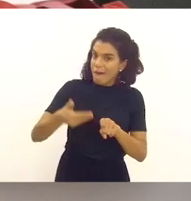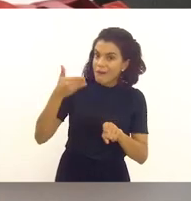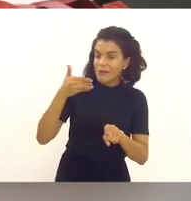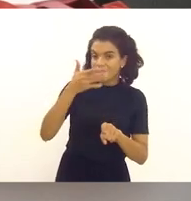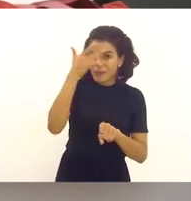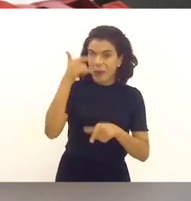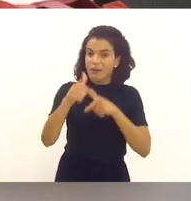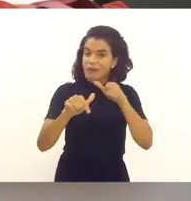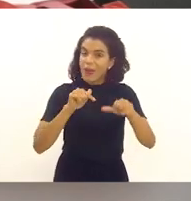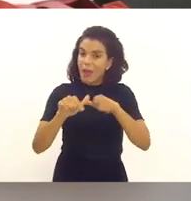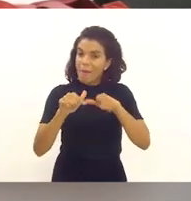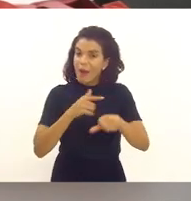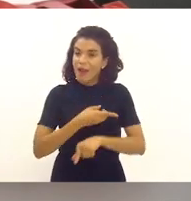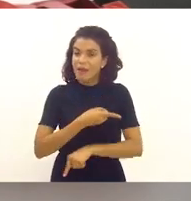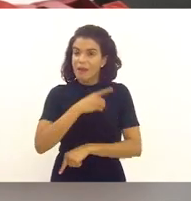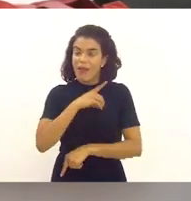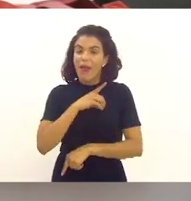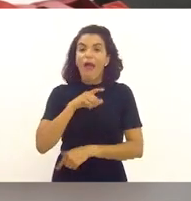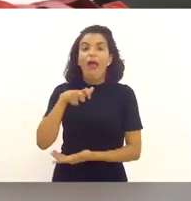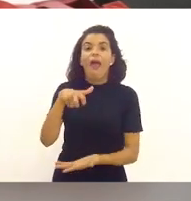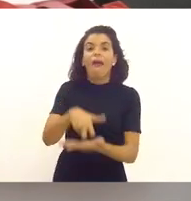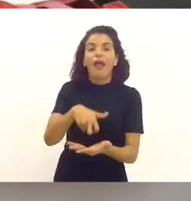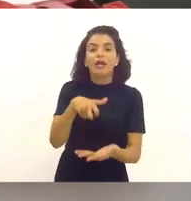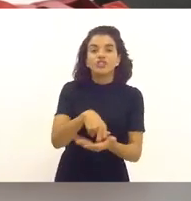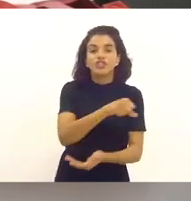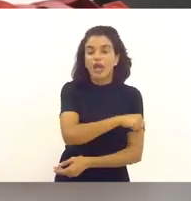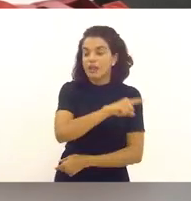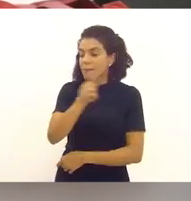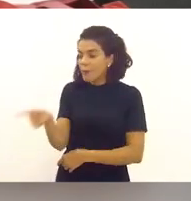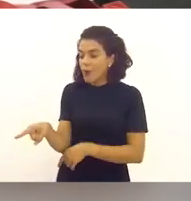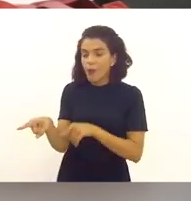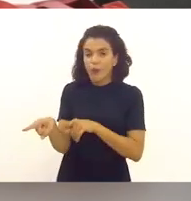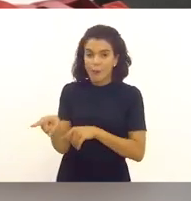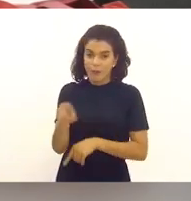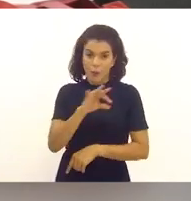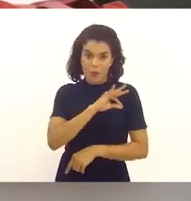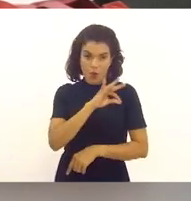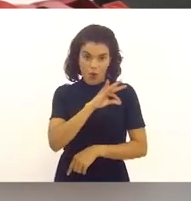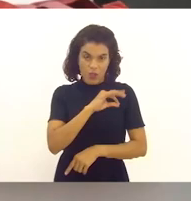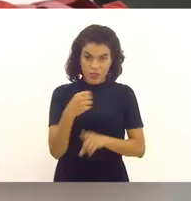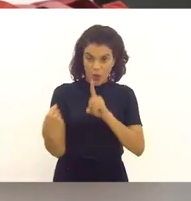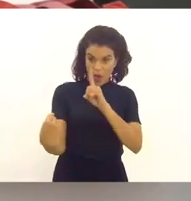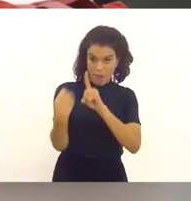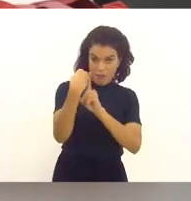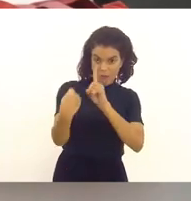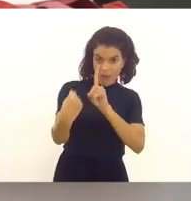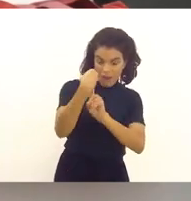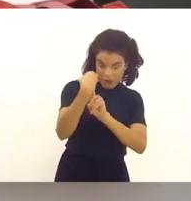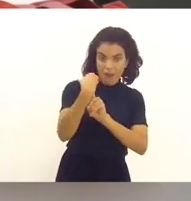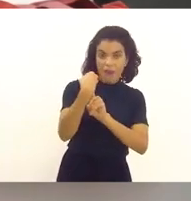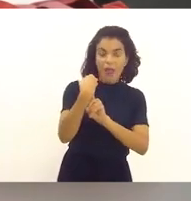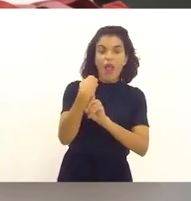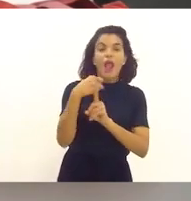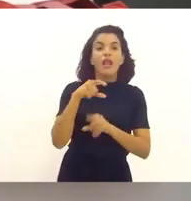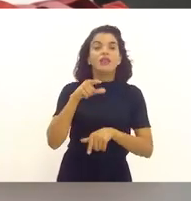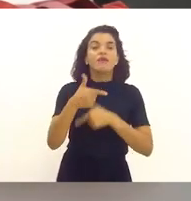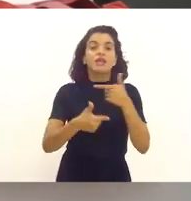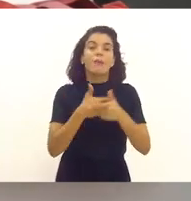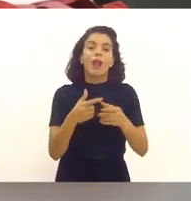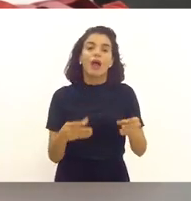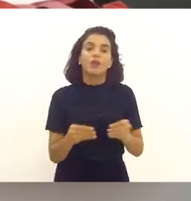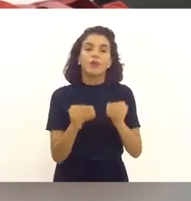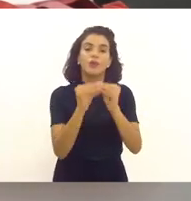trabalham na aliançam castigadas para ir para lá por exemplo o policial que me agrediu ele tava fazendo raiz lá